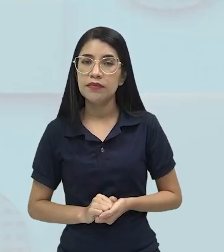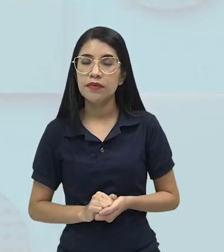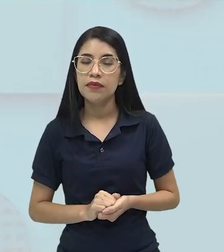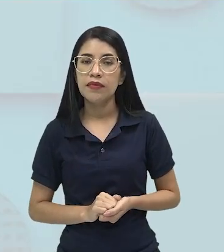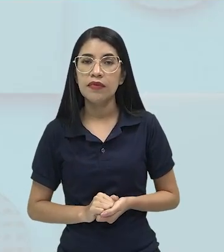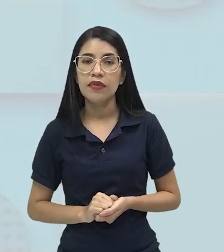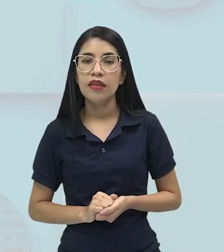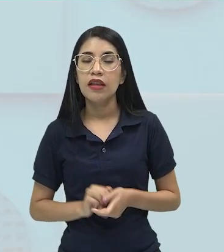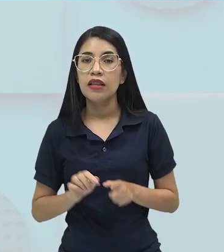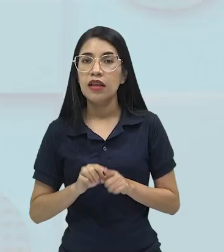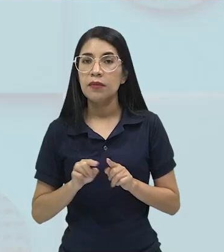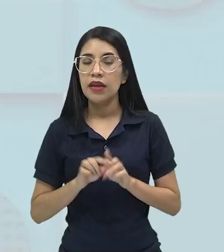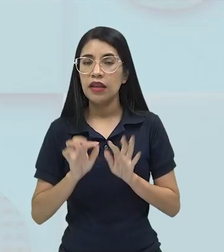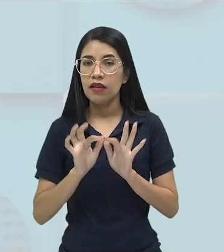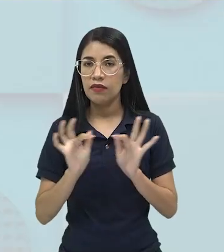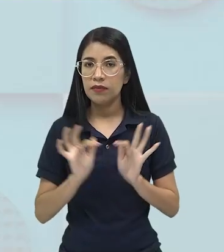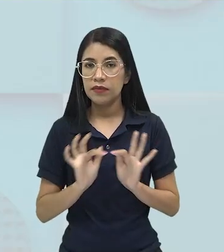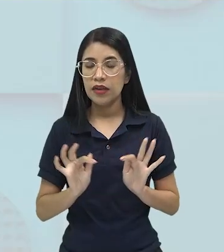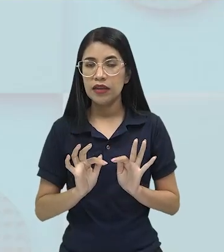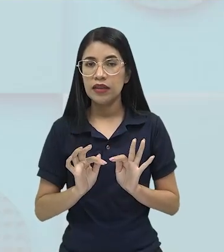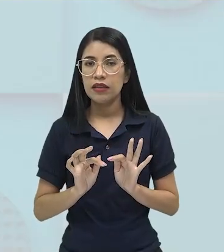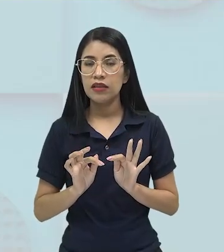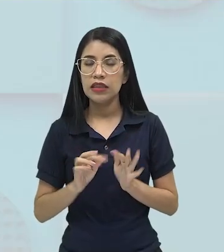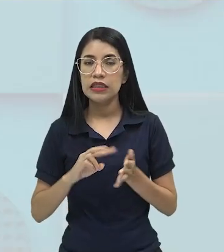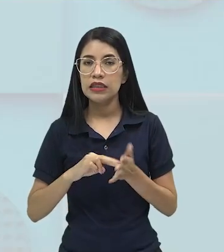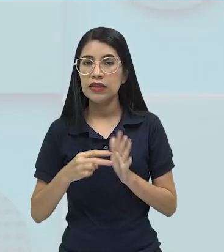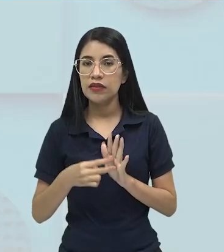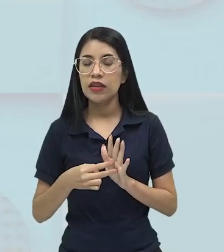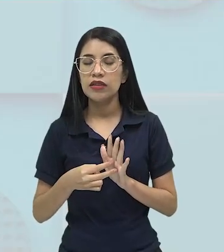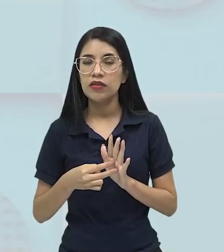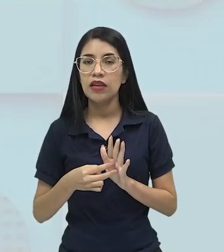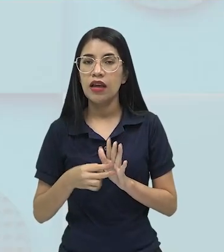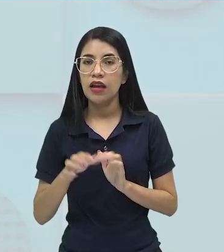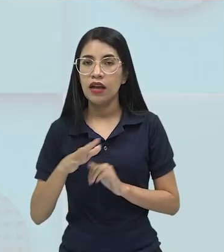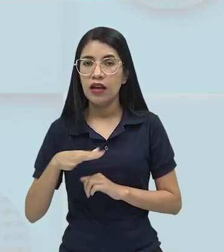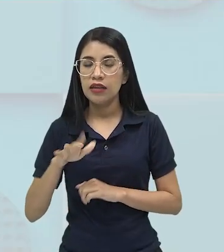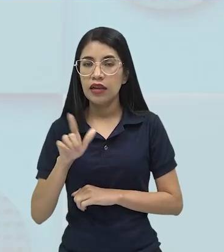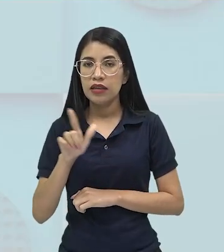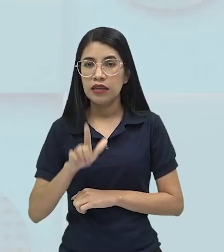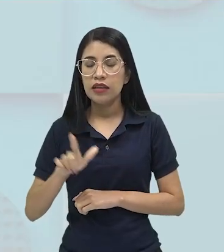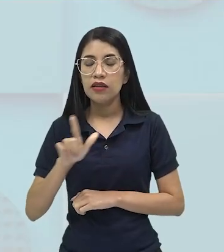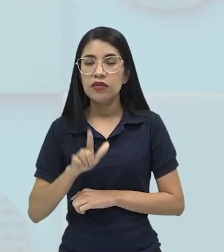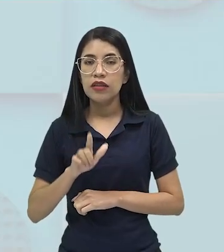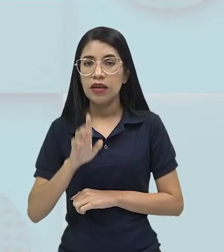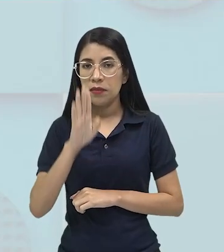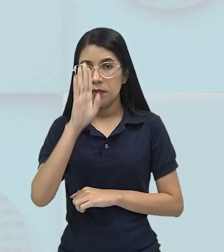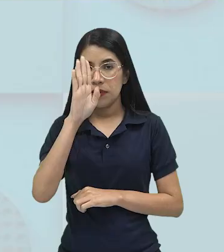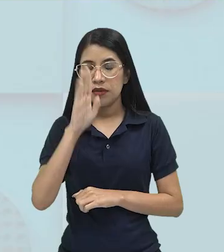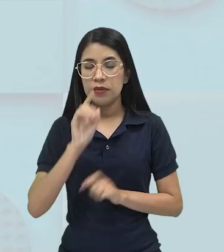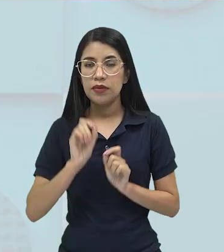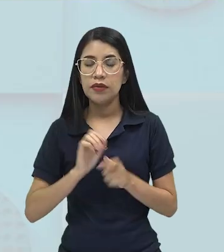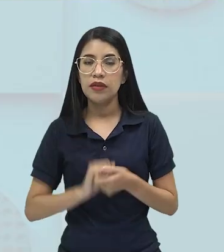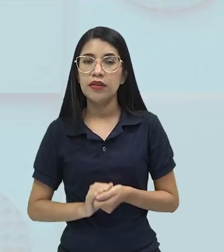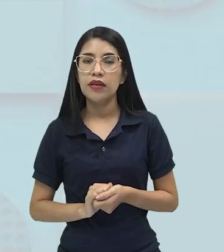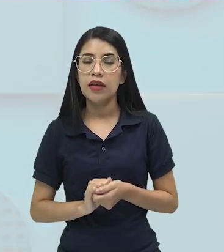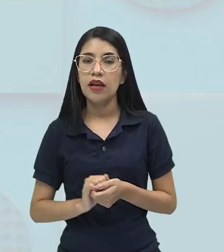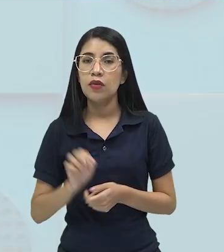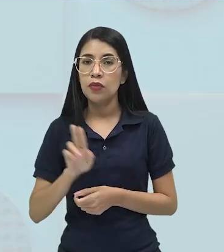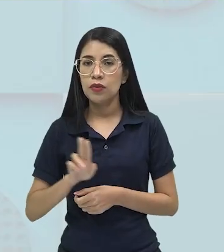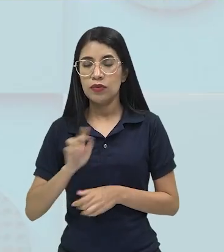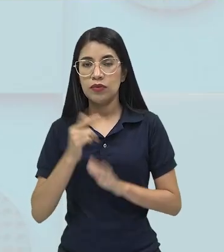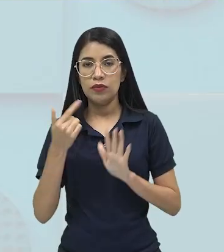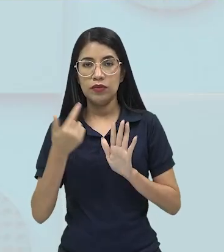né, que no sentido literário ele vai ter aí uma predominância da figura de pensamento chamada